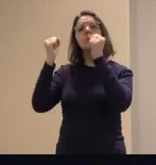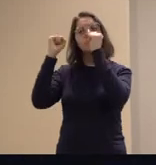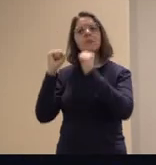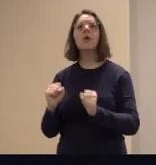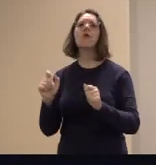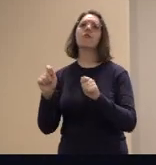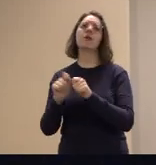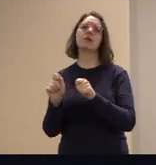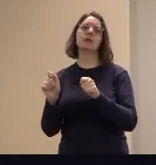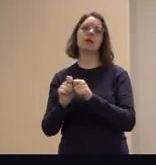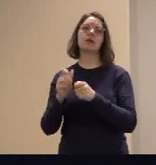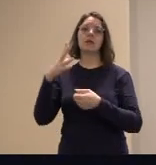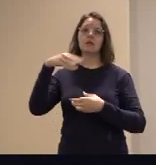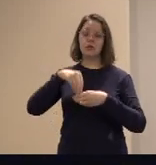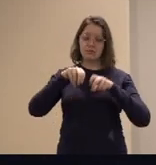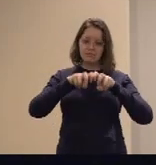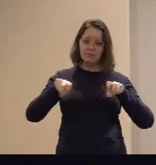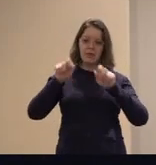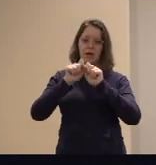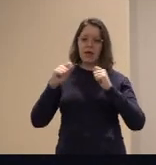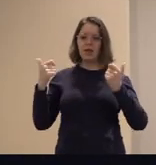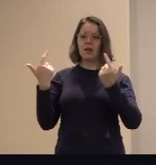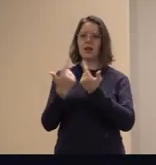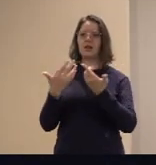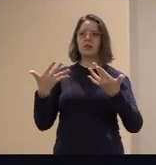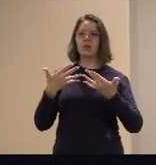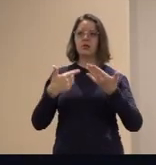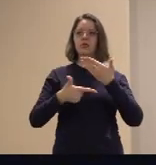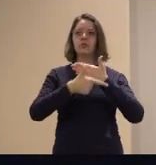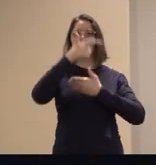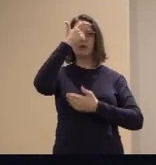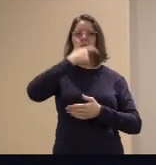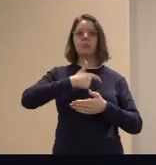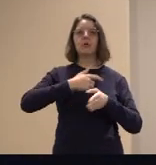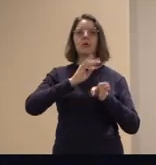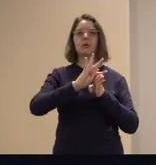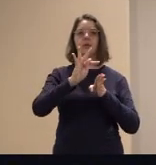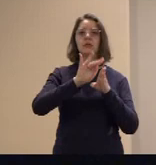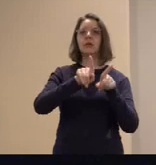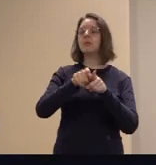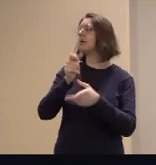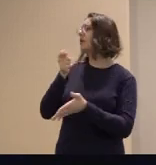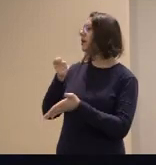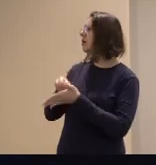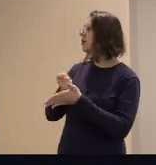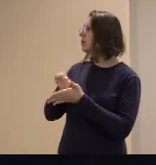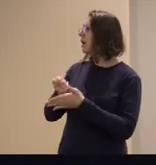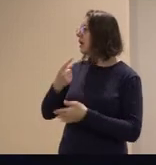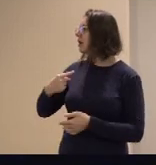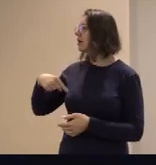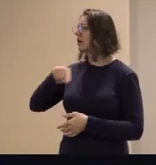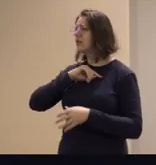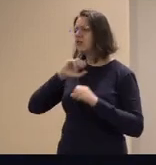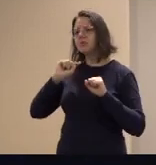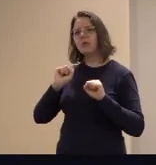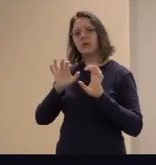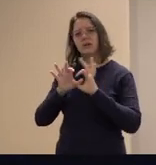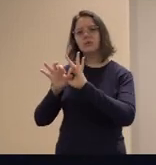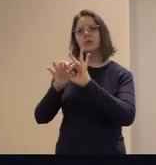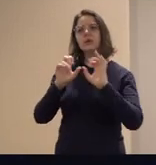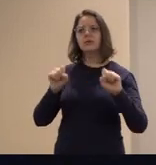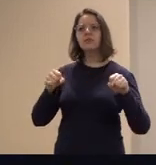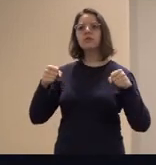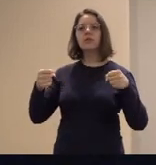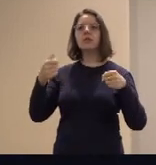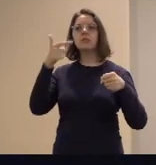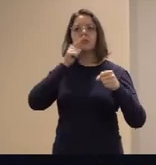estar nesse espaço, nessa casa, como papel de conselheiro tutelar, também é cobrar isso. É cobrar que a gente possa unir forças para fazer